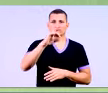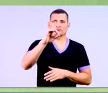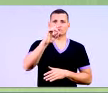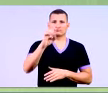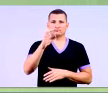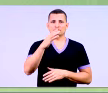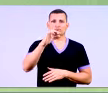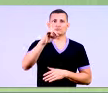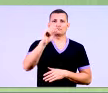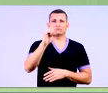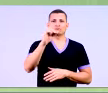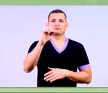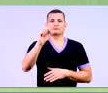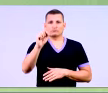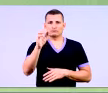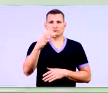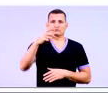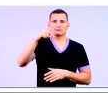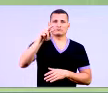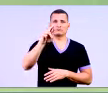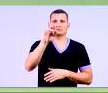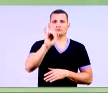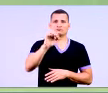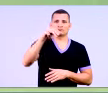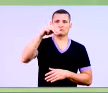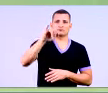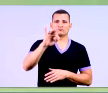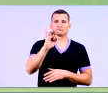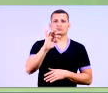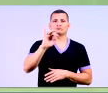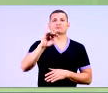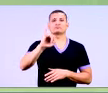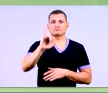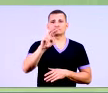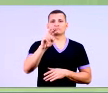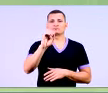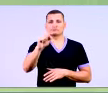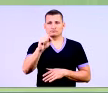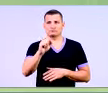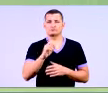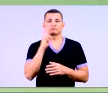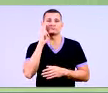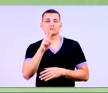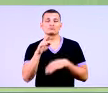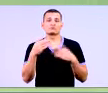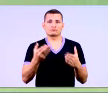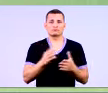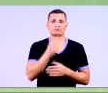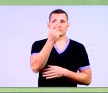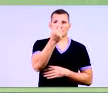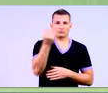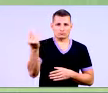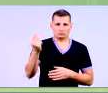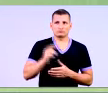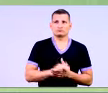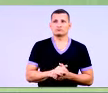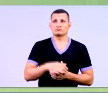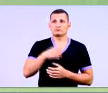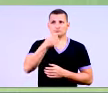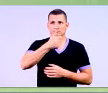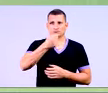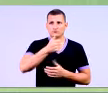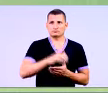primitivos quais são esses tipos de dados primitivos vamos avaliar que um por um o primeiro